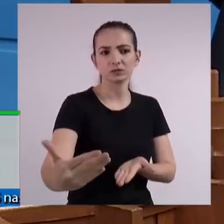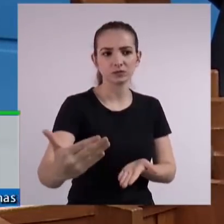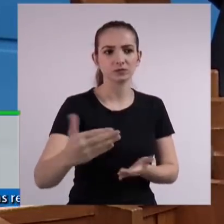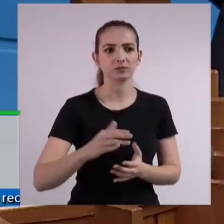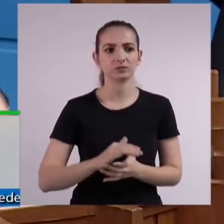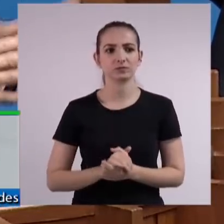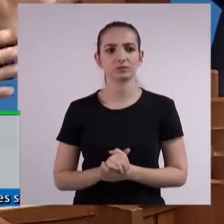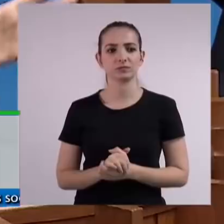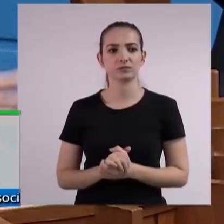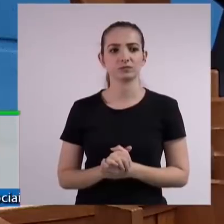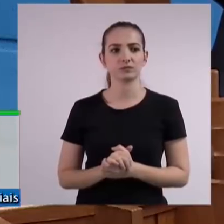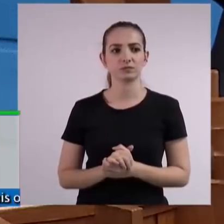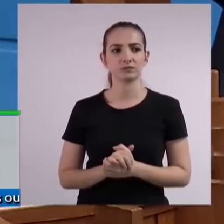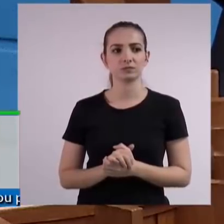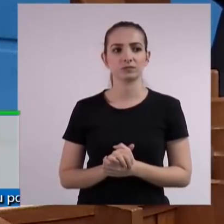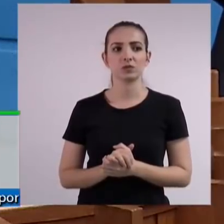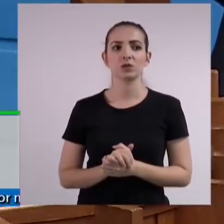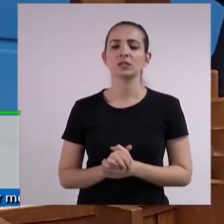buscando